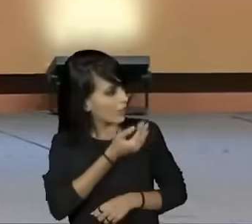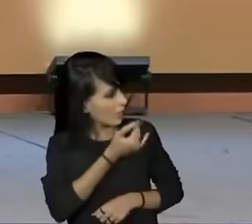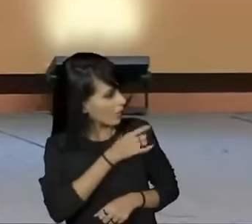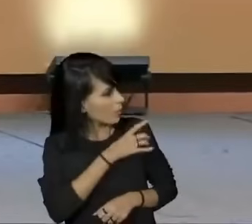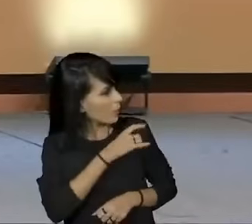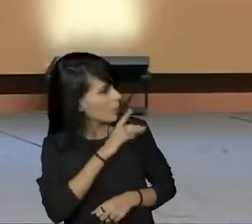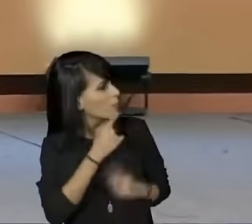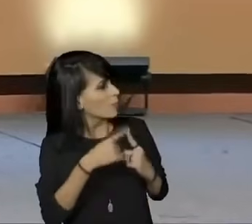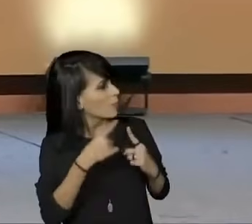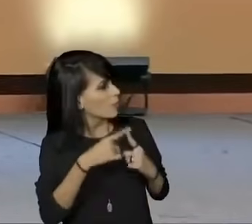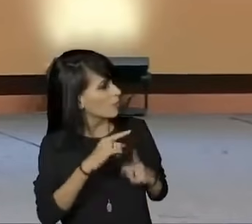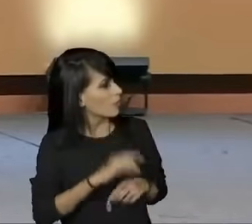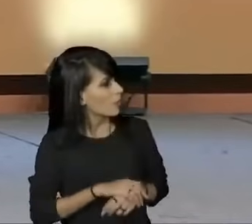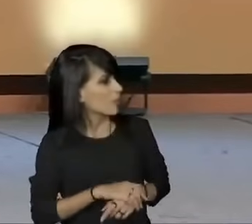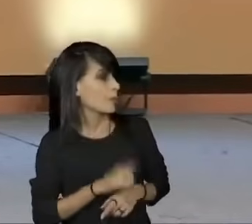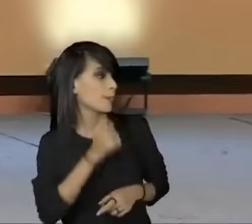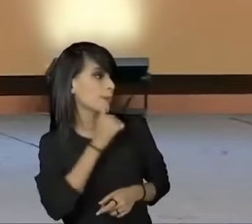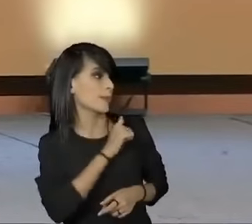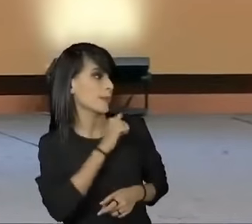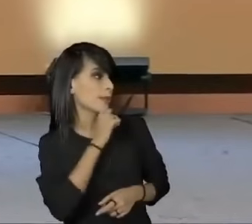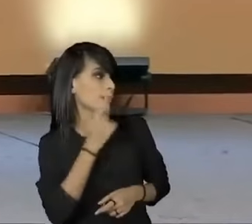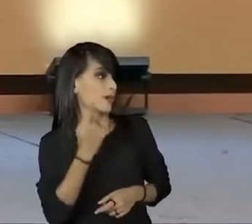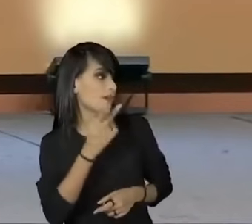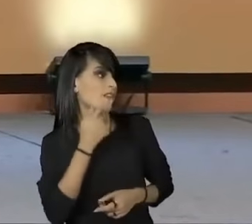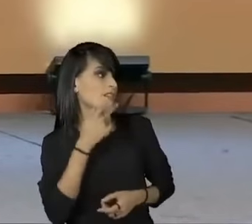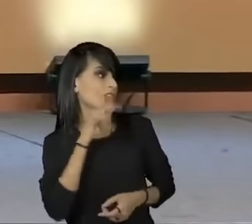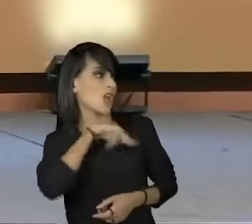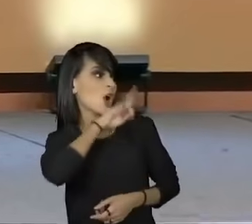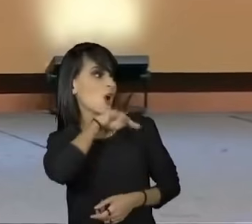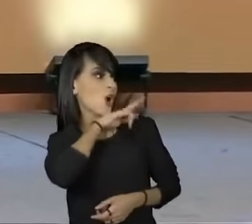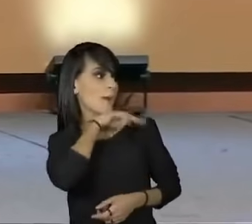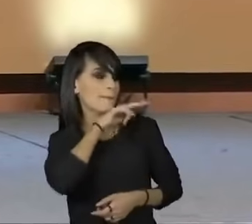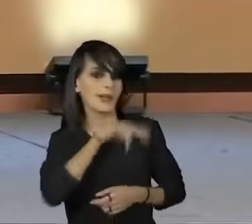medo de mim por causa de quê Mamãe diz que você é uma